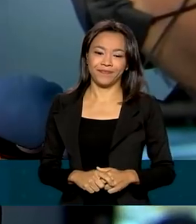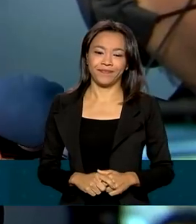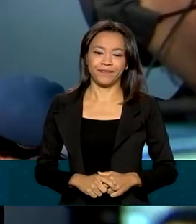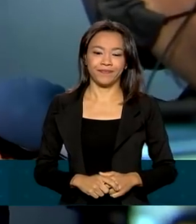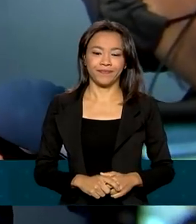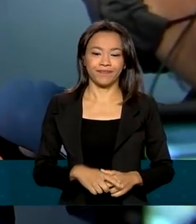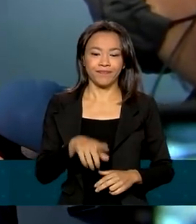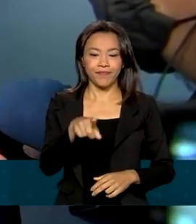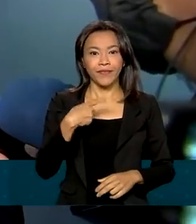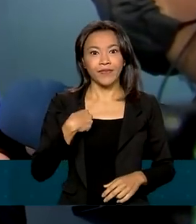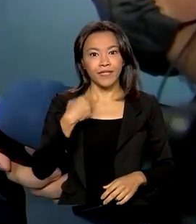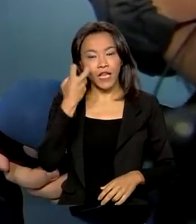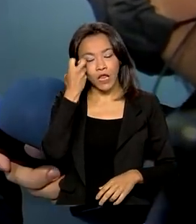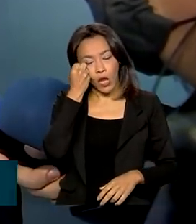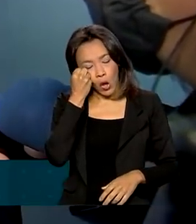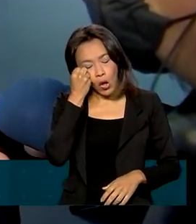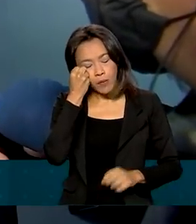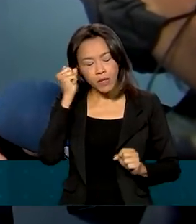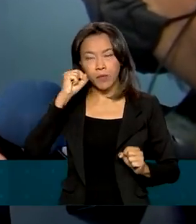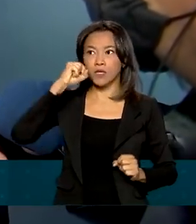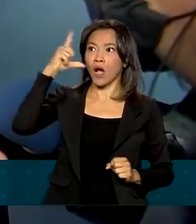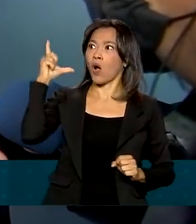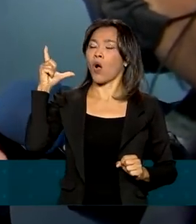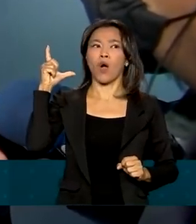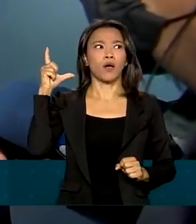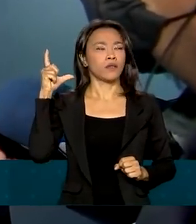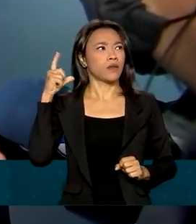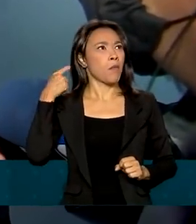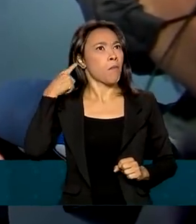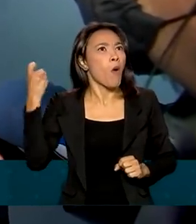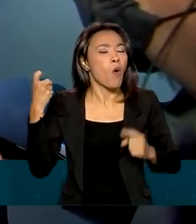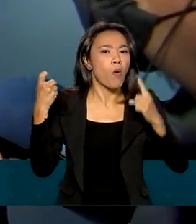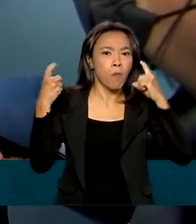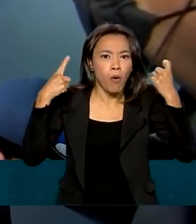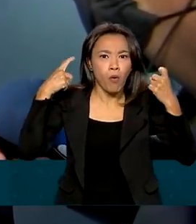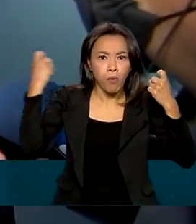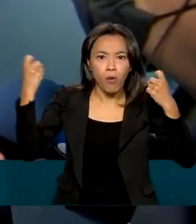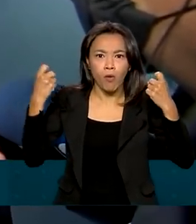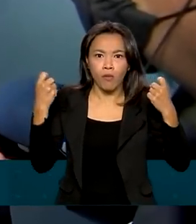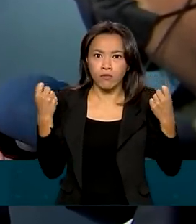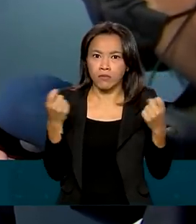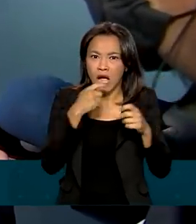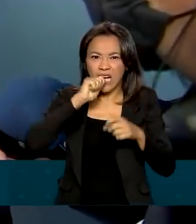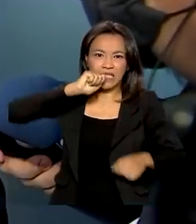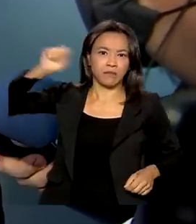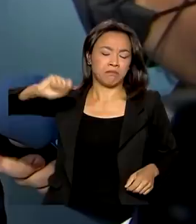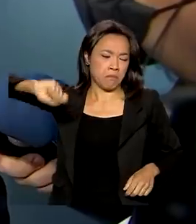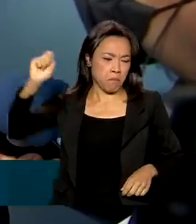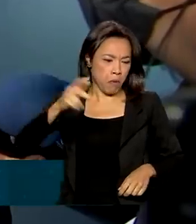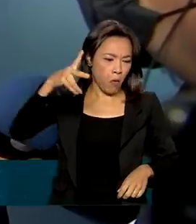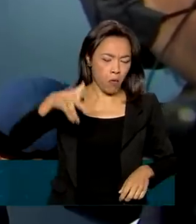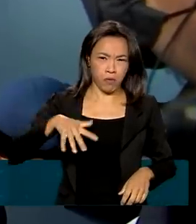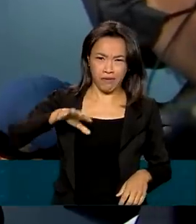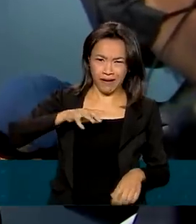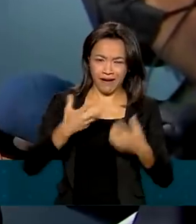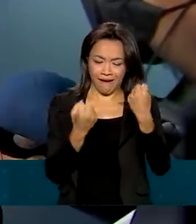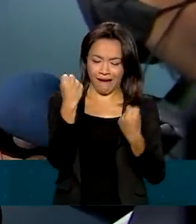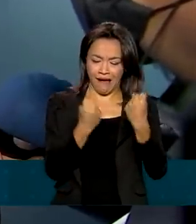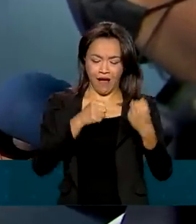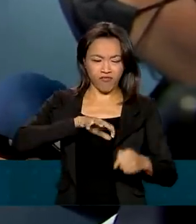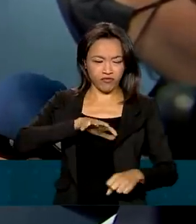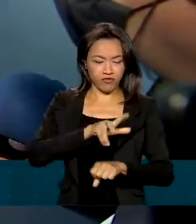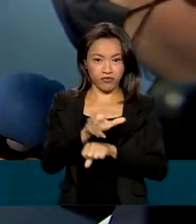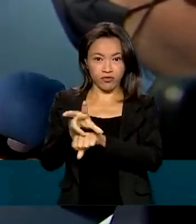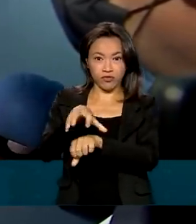Você dorme num dia, no outro você acorda já com barulho de bombas, tanques no meio da rua. Então é uma coisa